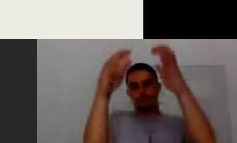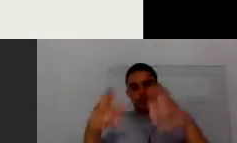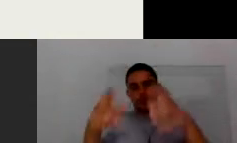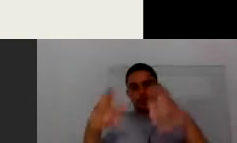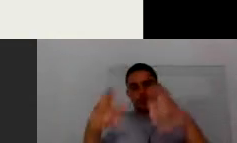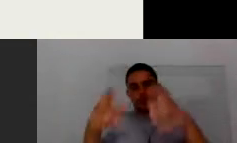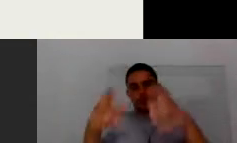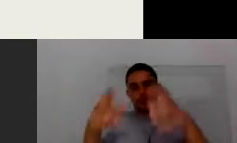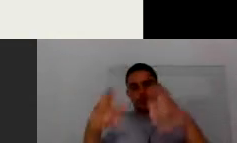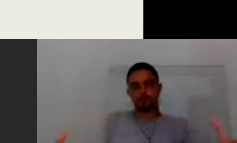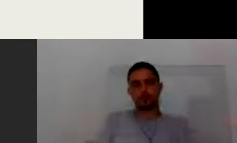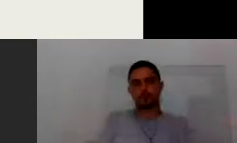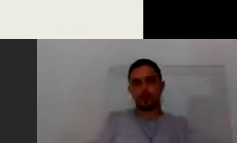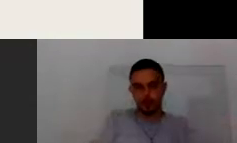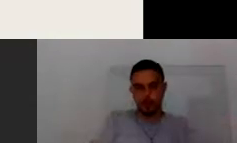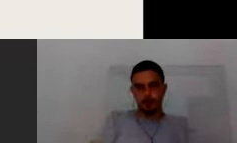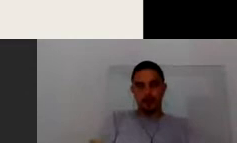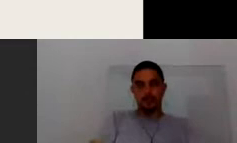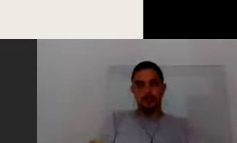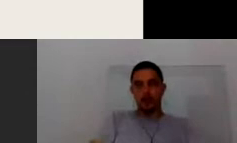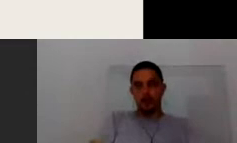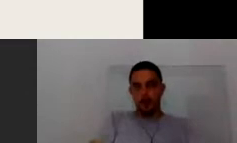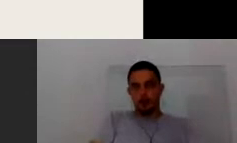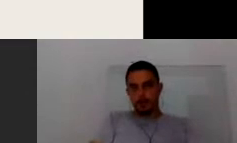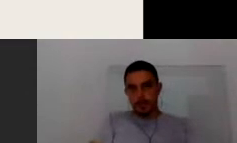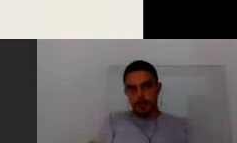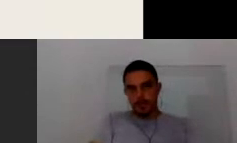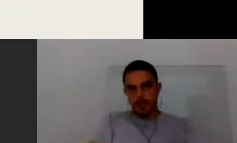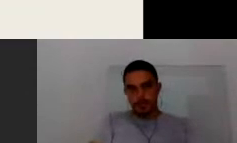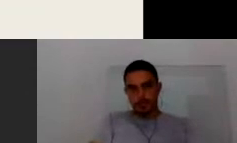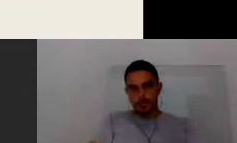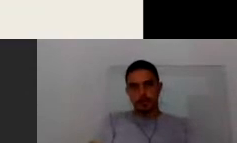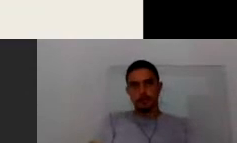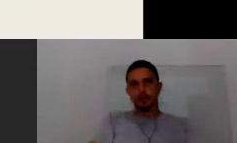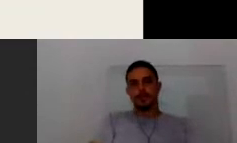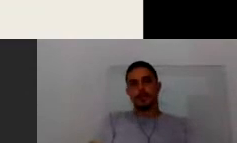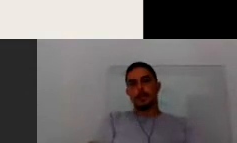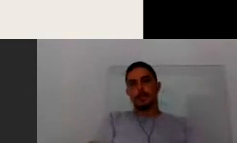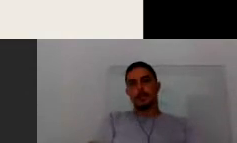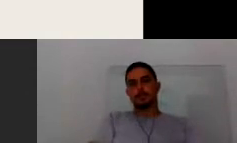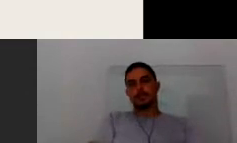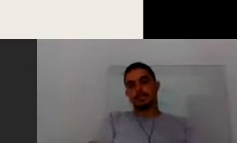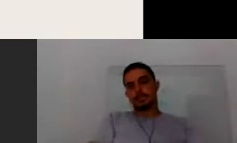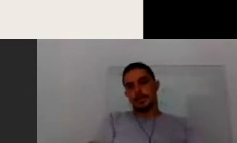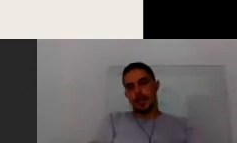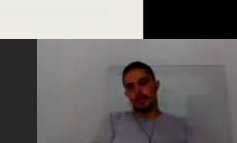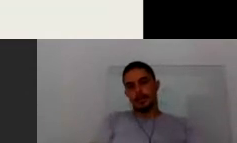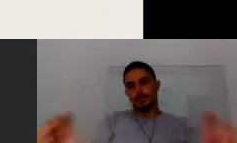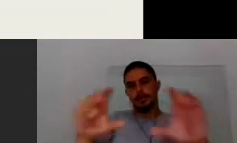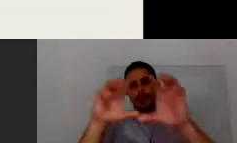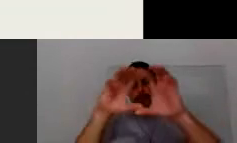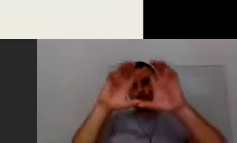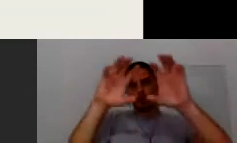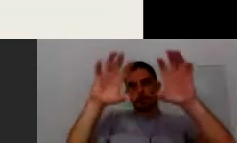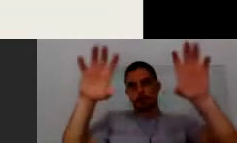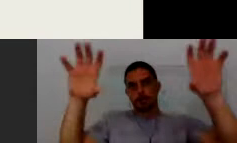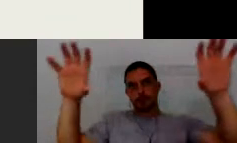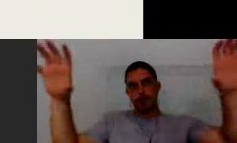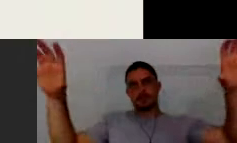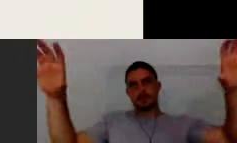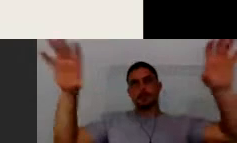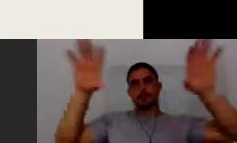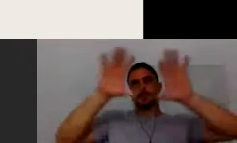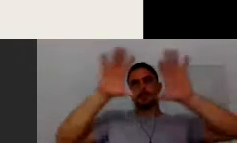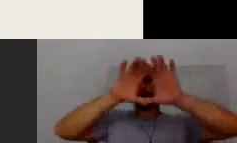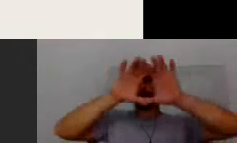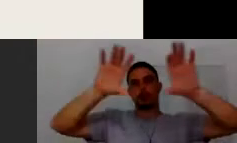são as formas como essa água se redistribui no solo, tá? Óbvio que no início de uma chuva, o que acontece? Essa água ela fica na superfície